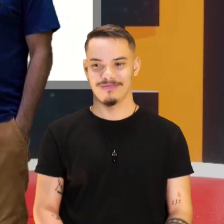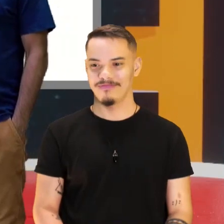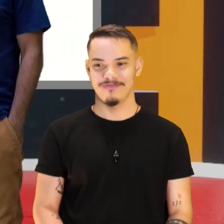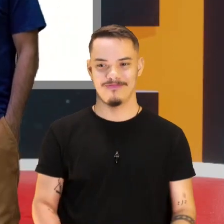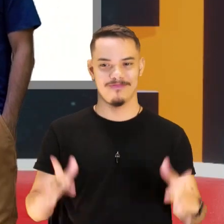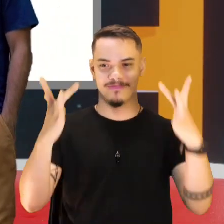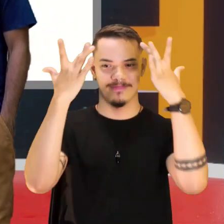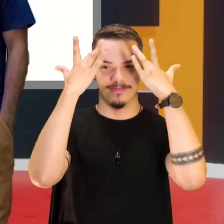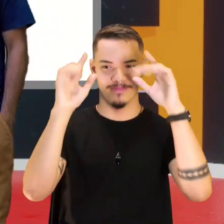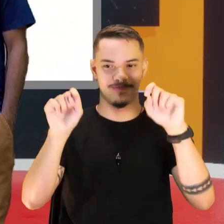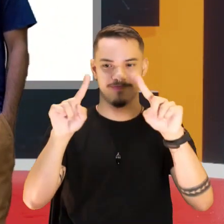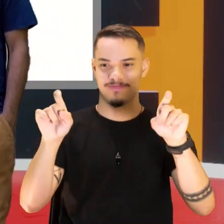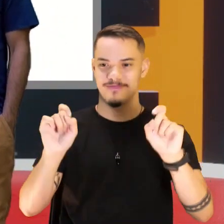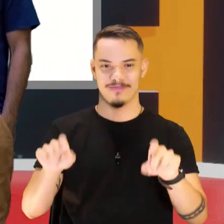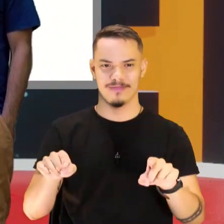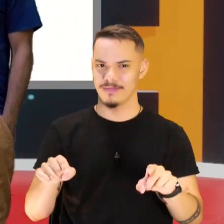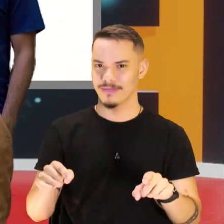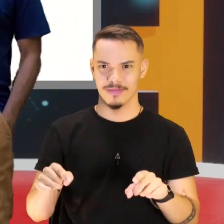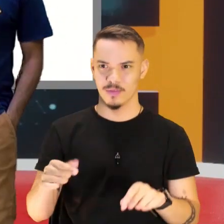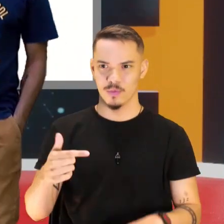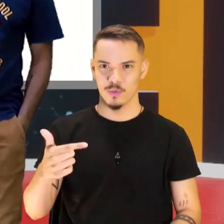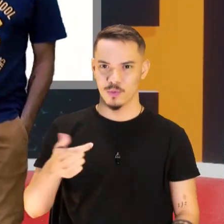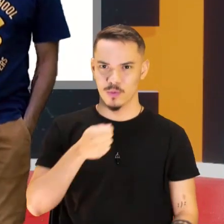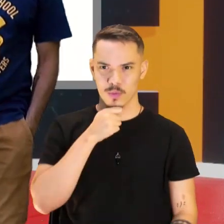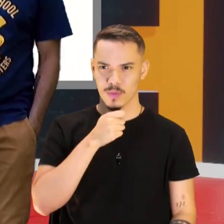não? Nem um palpite?